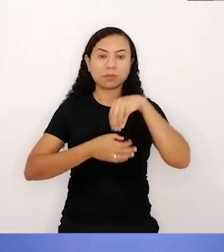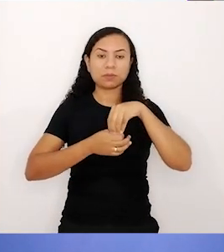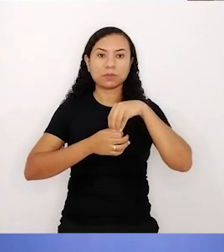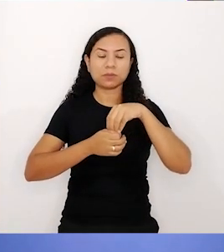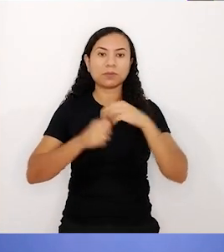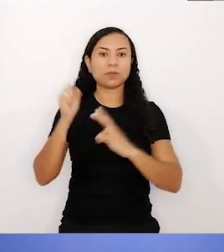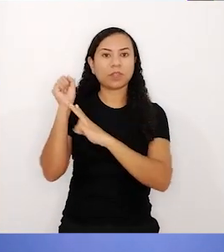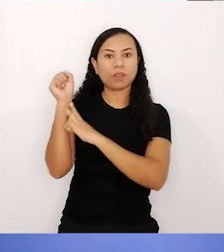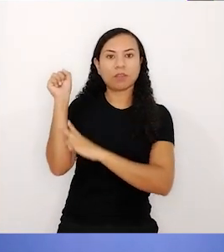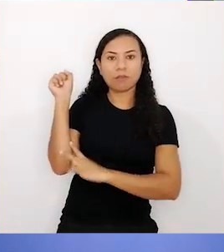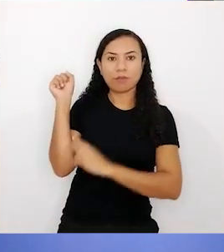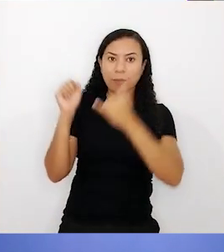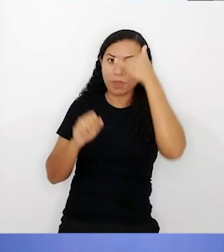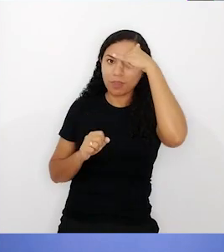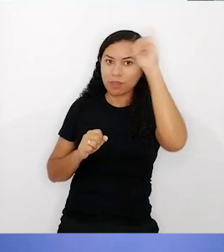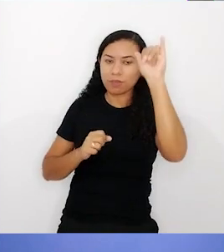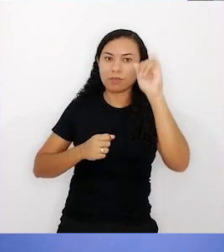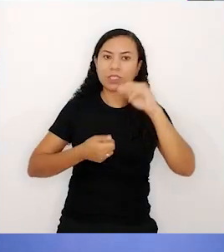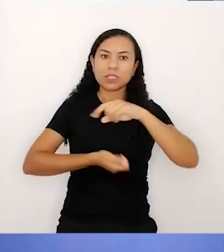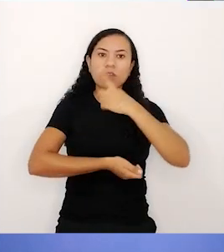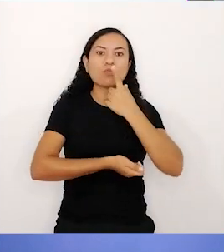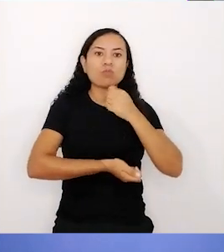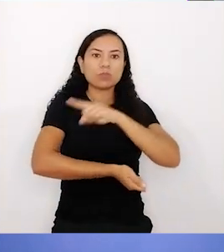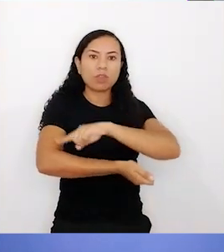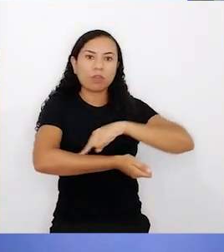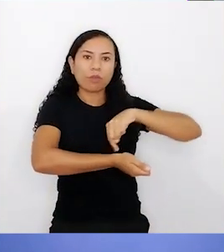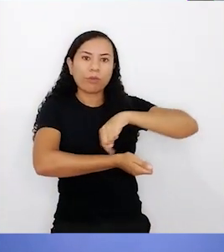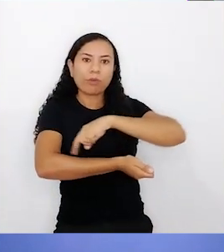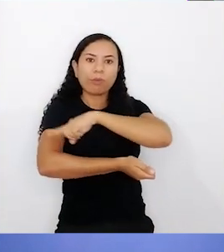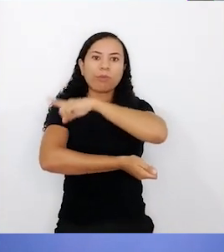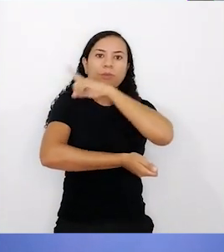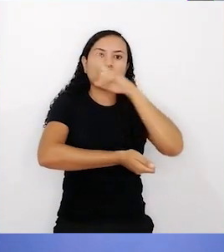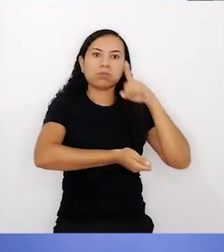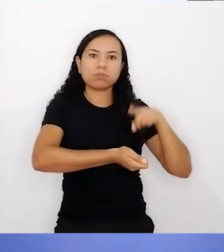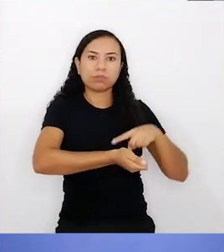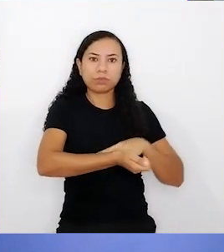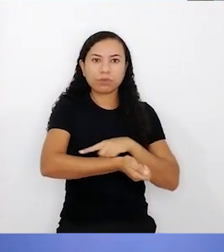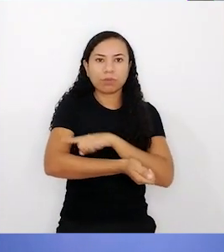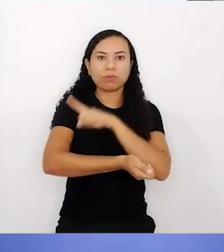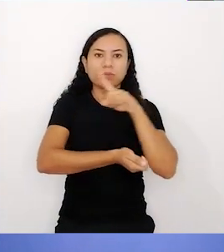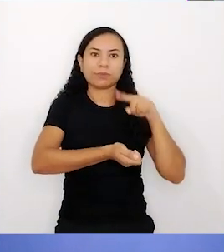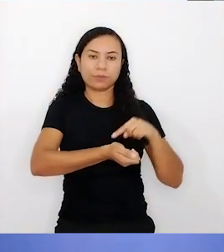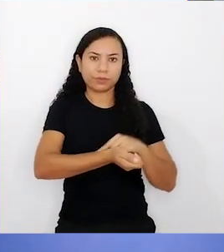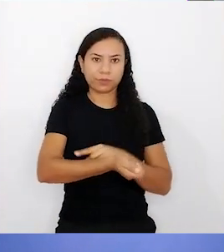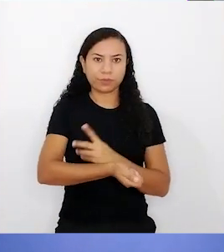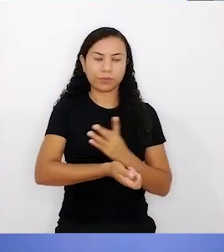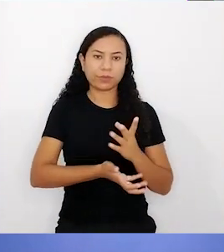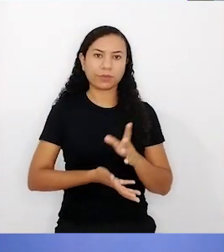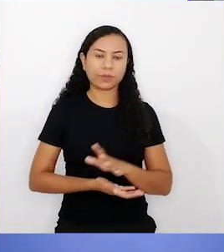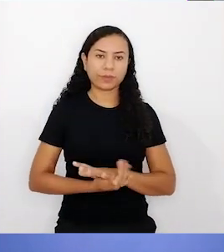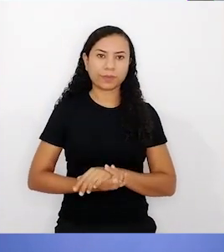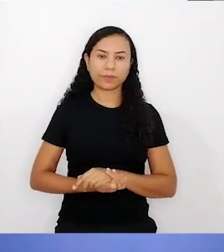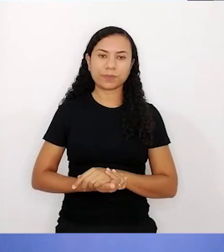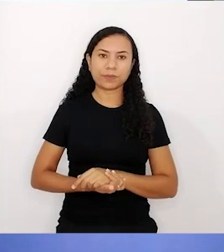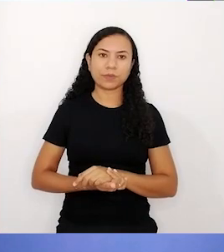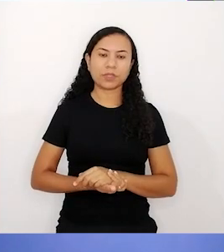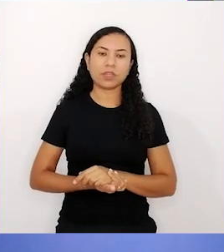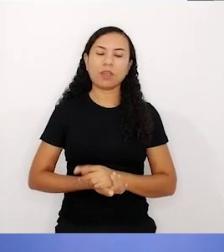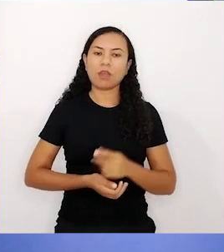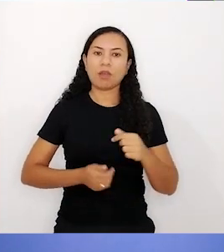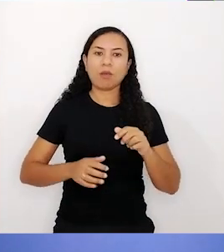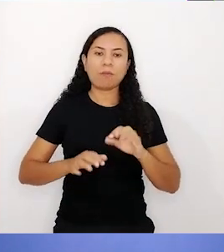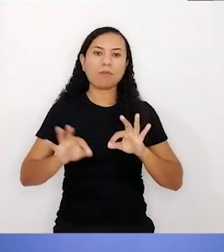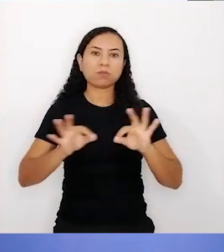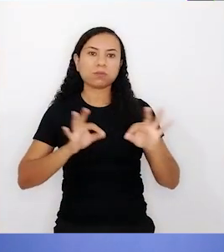que impedem o refluxo sanguíneo, fazendo com que ele aconteça de forma